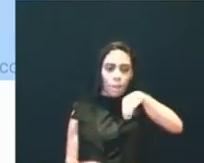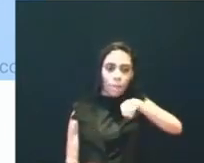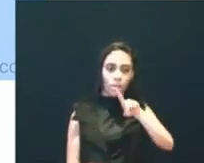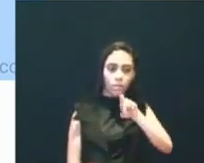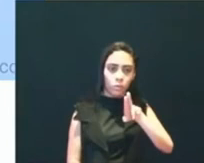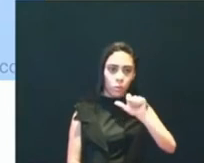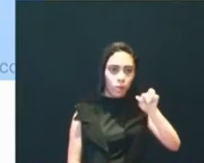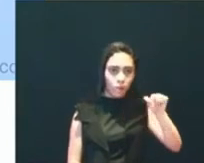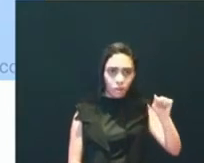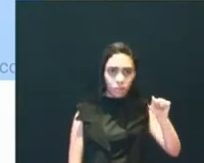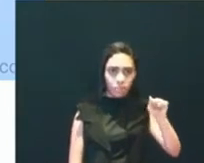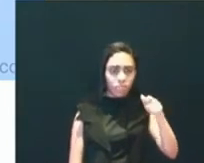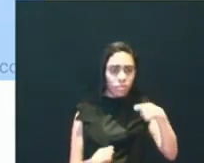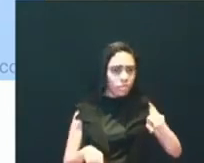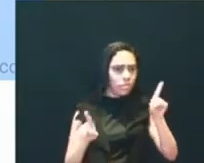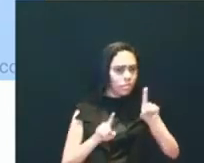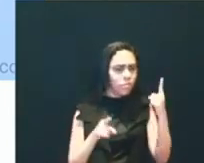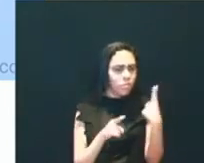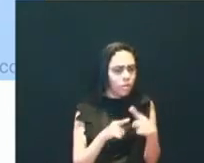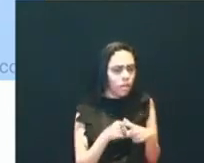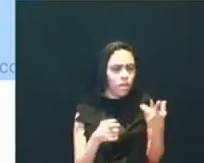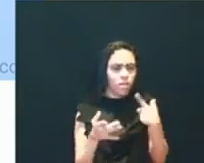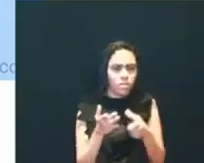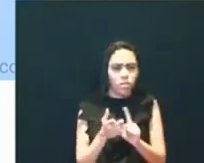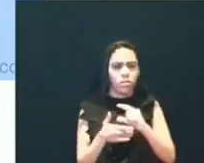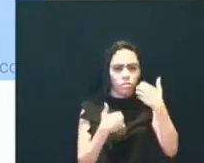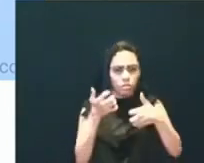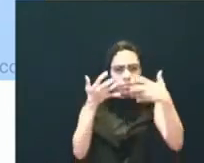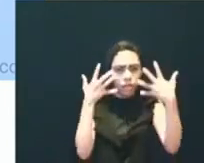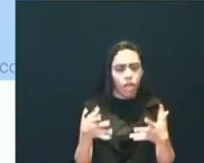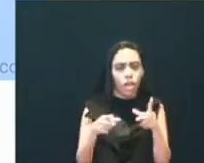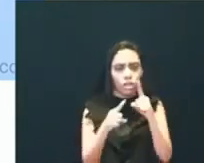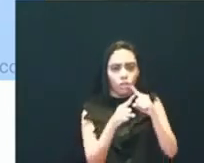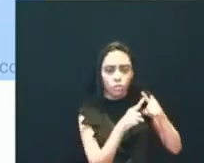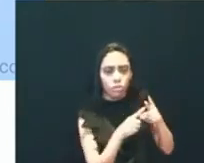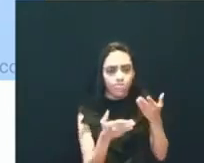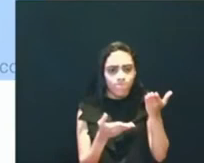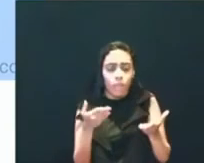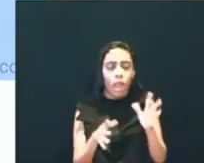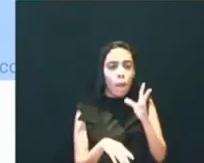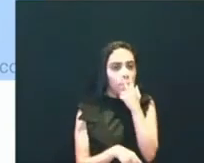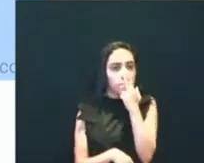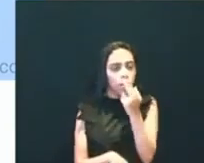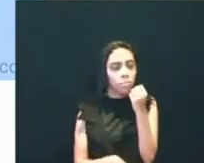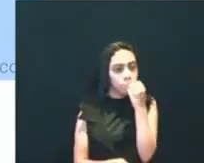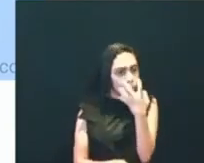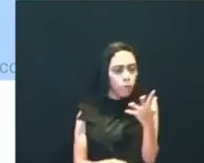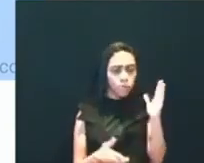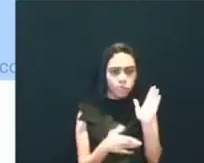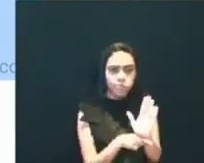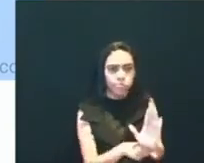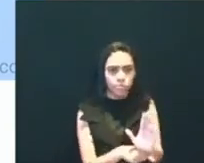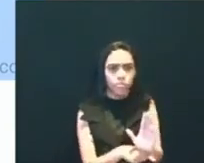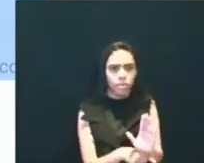os tratamentos atuais, que a gente vai falar um pouco mais adiante, são tão potentes e, de certa